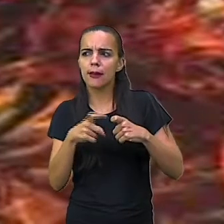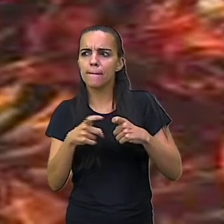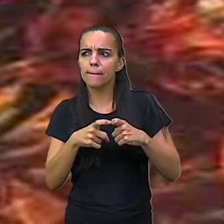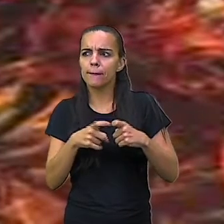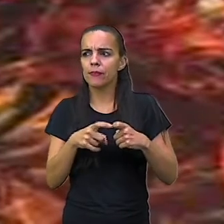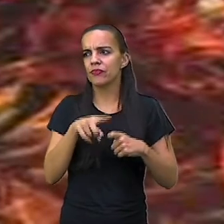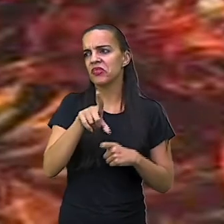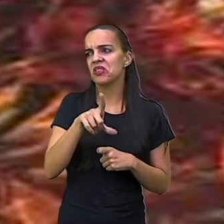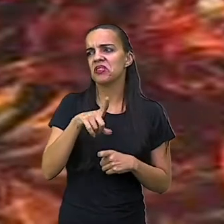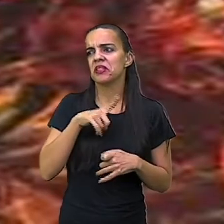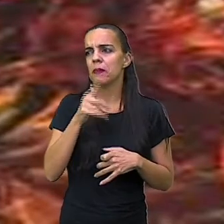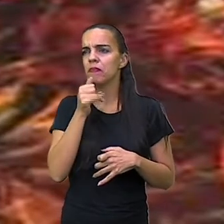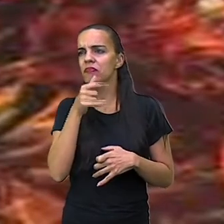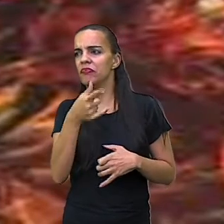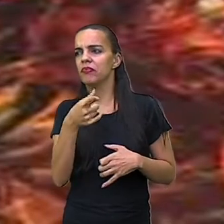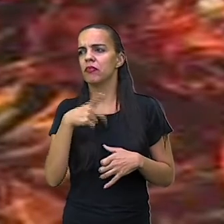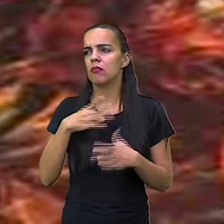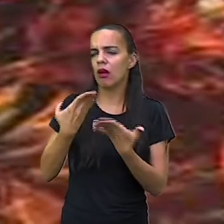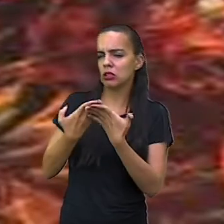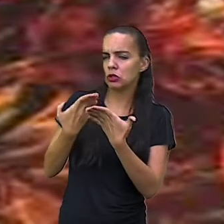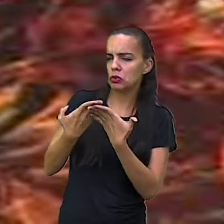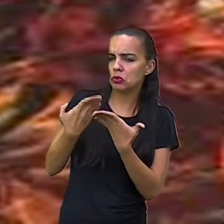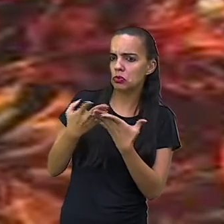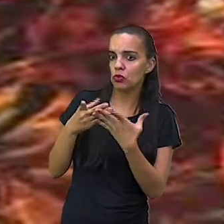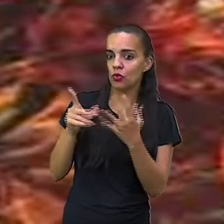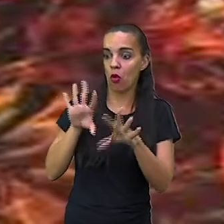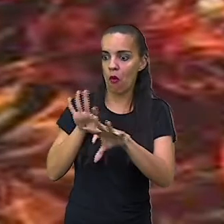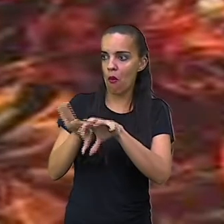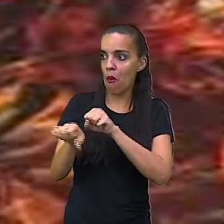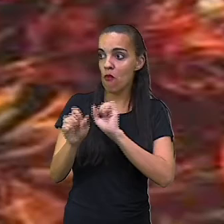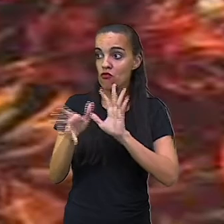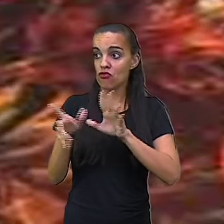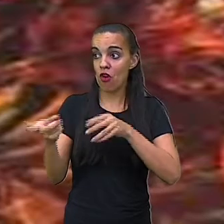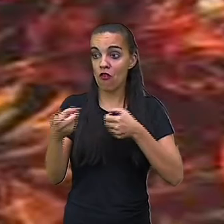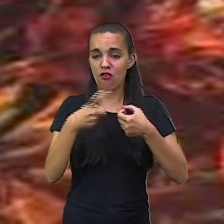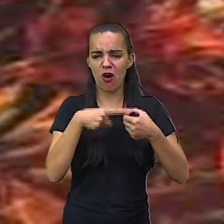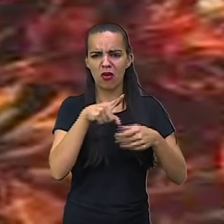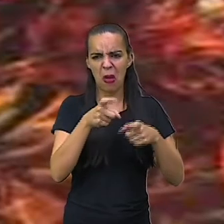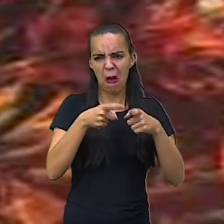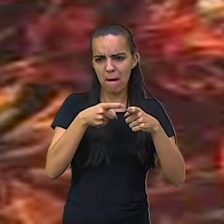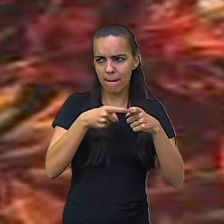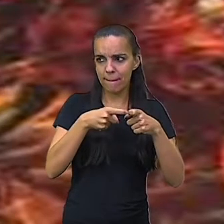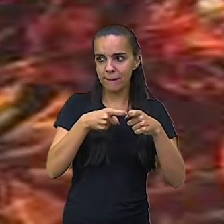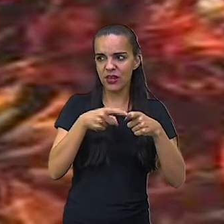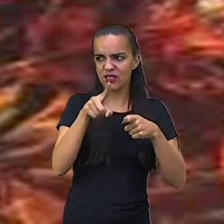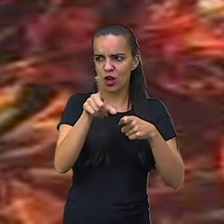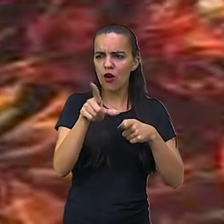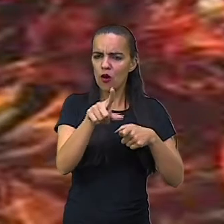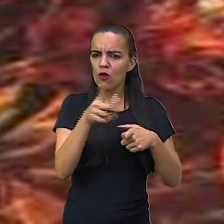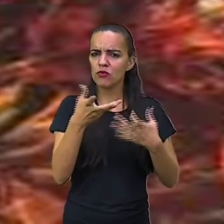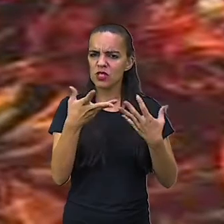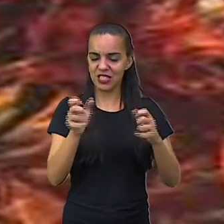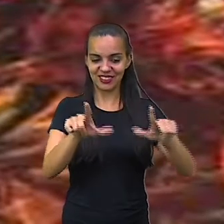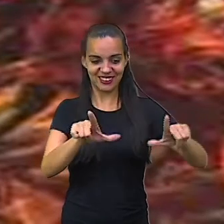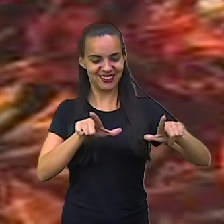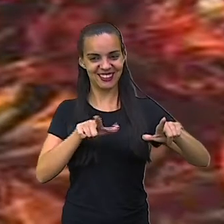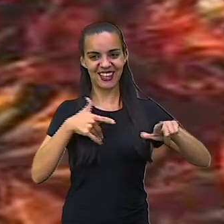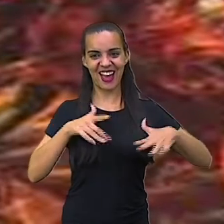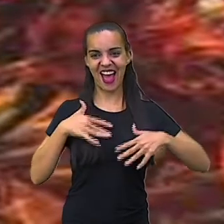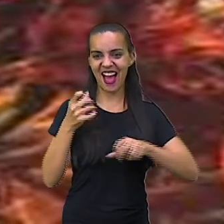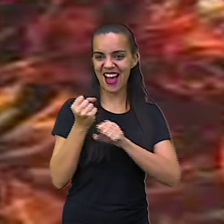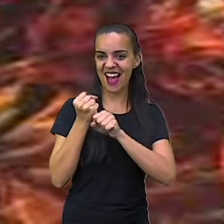vou lutar, vou conseguir formar, receber meu diploma de medicina. Vocês, com esse diploma, com o seu